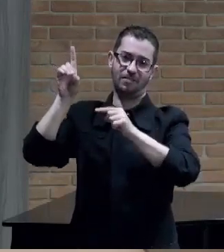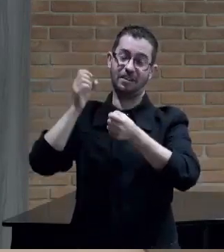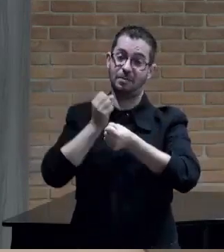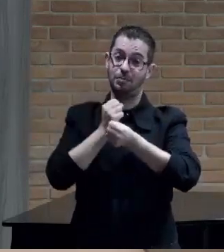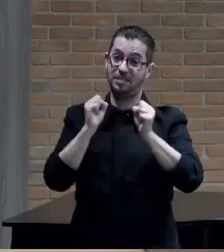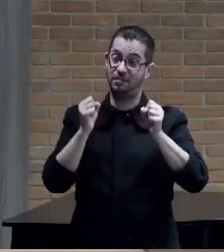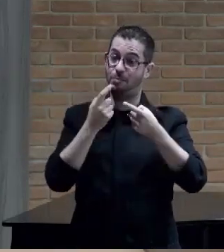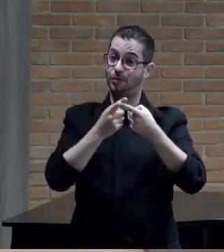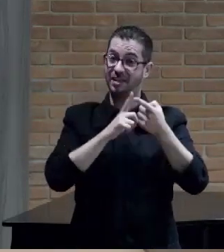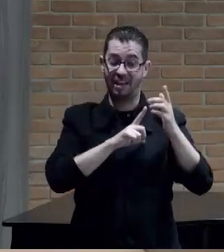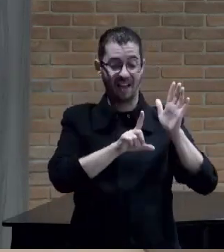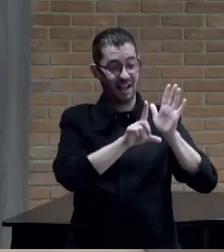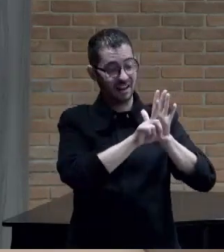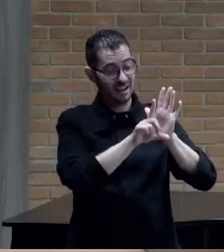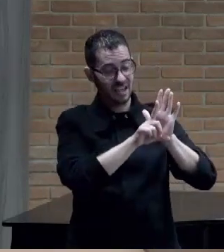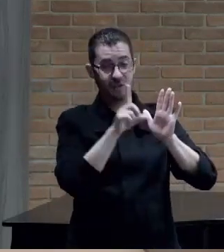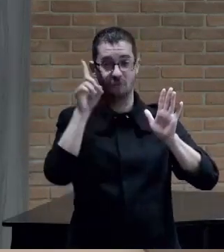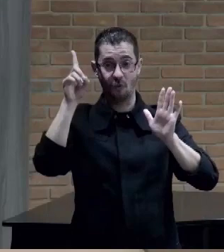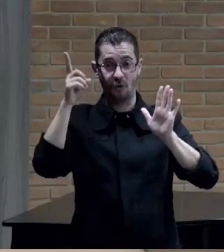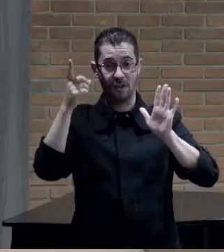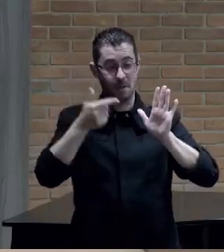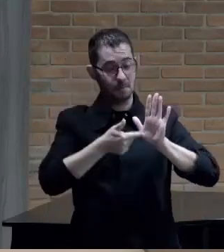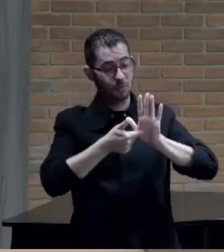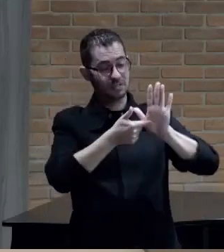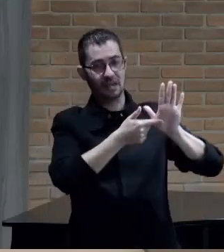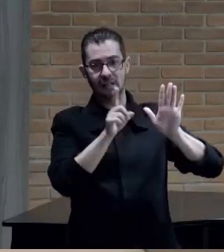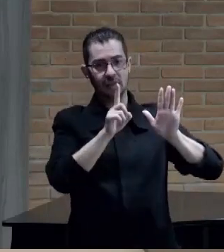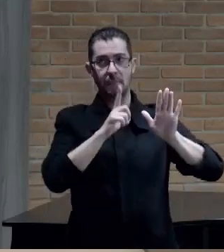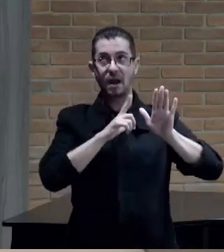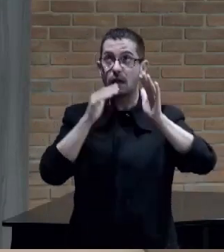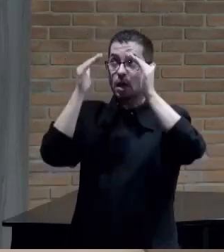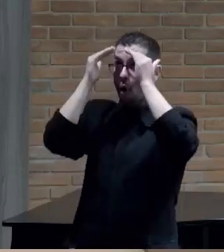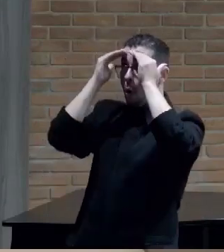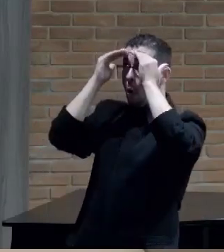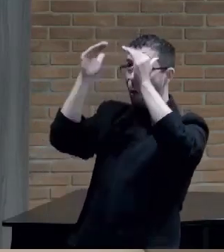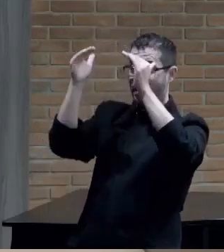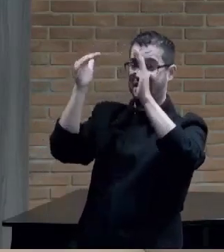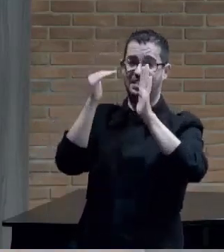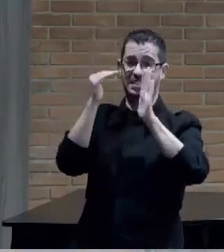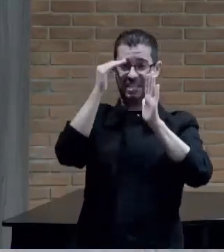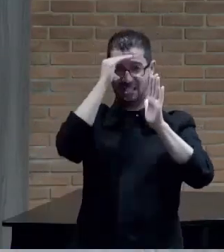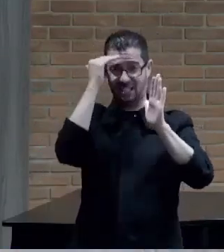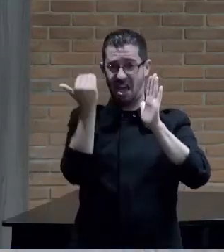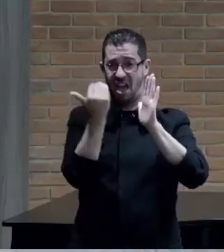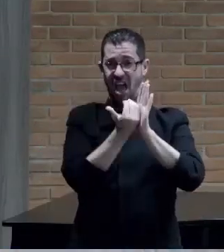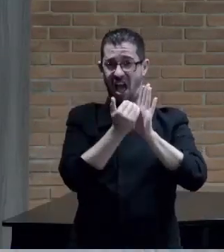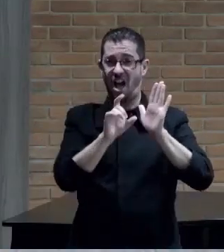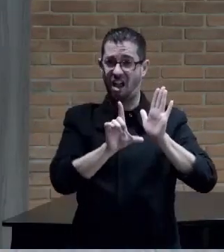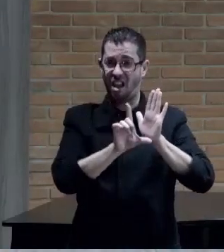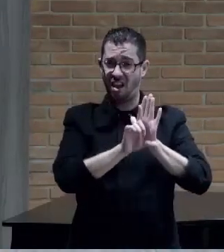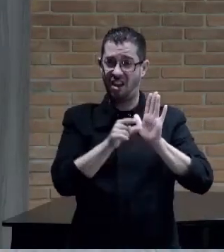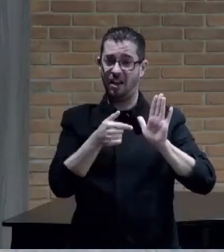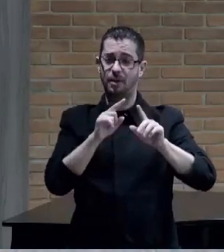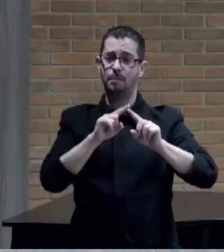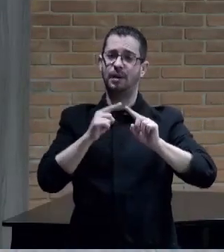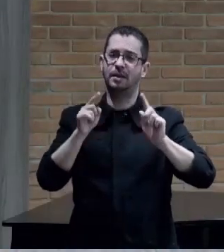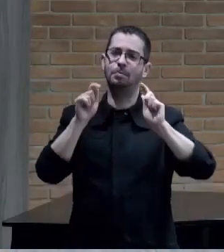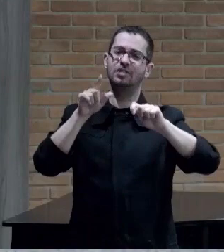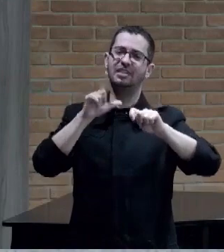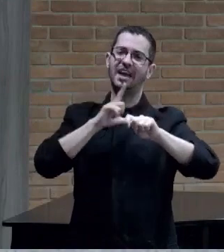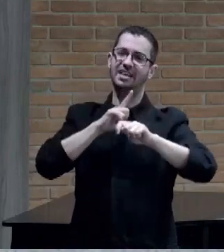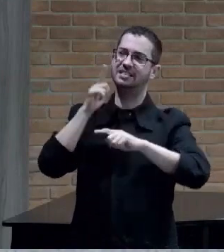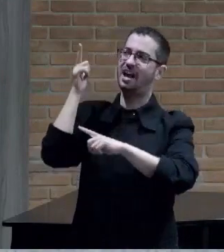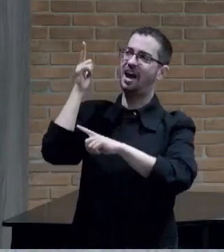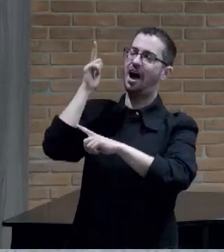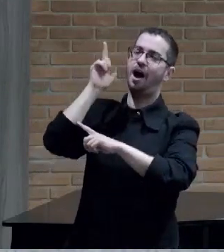foi dada não para que o homem cumprisse a lei na sua integralidade e através dela pudesse alcançar